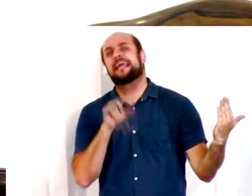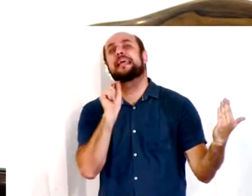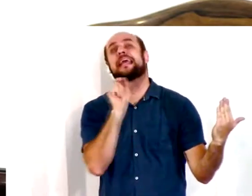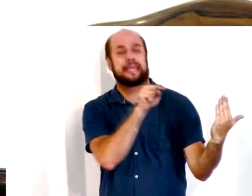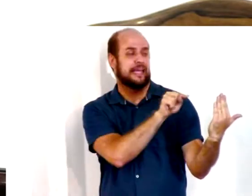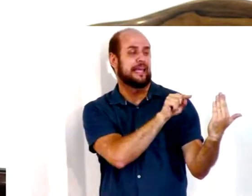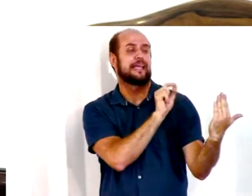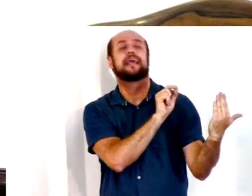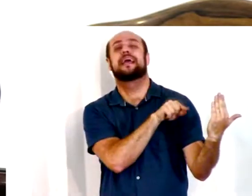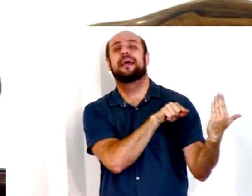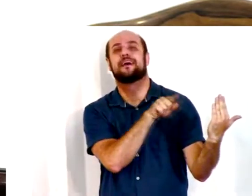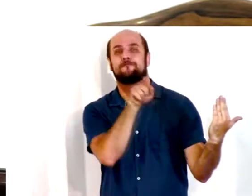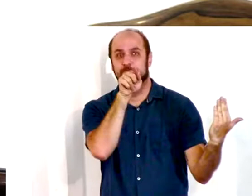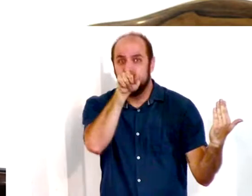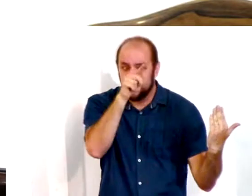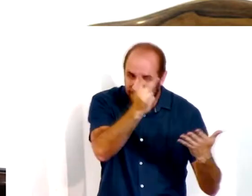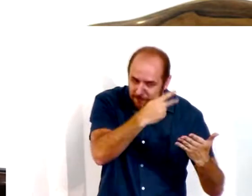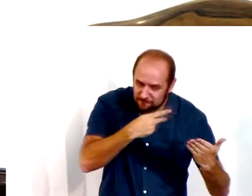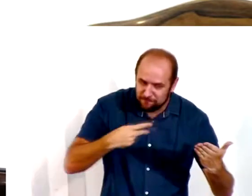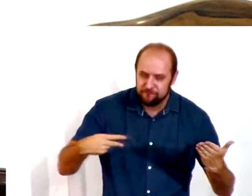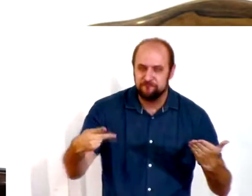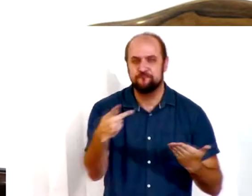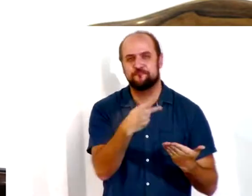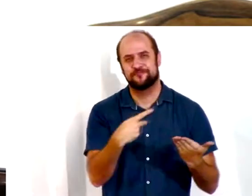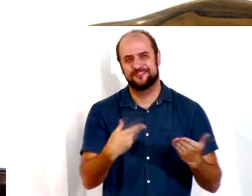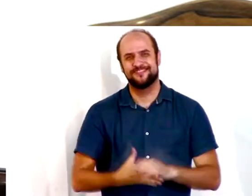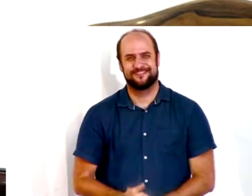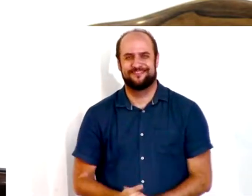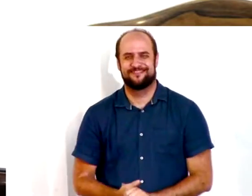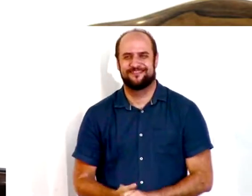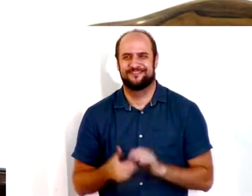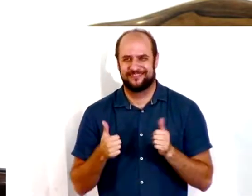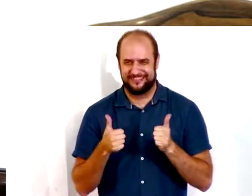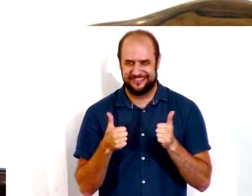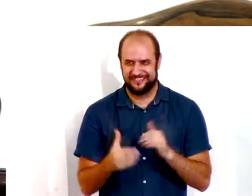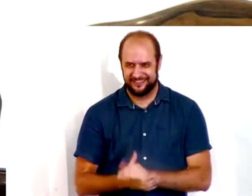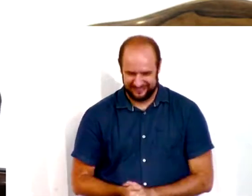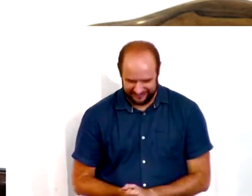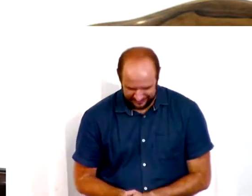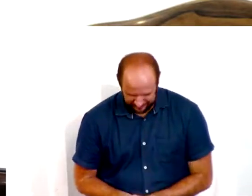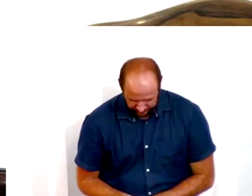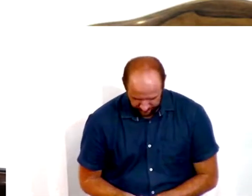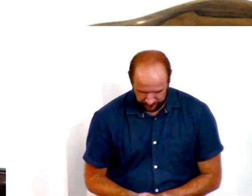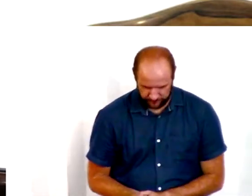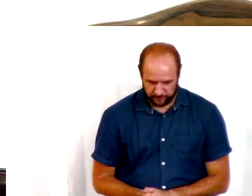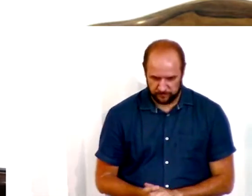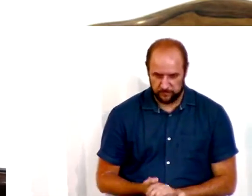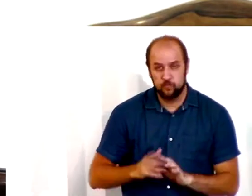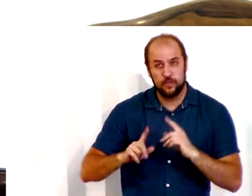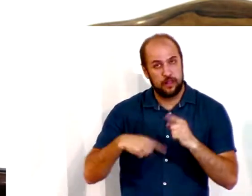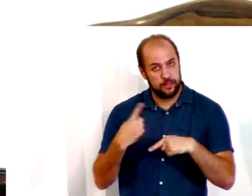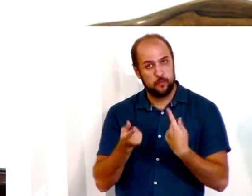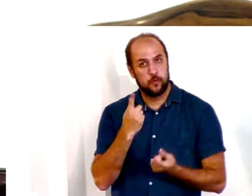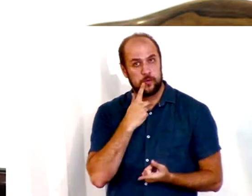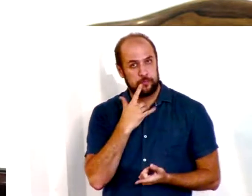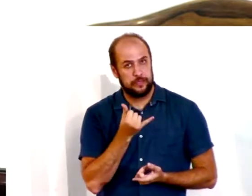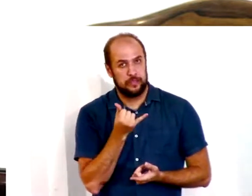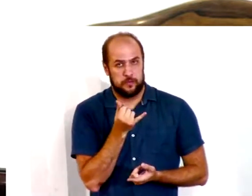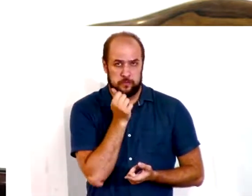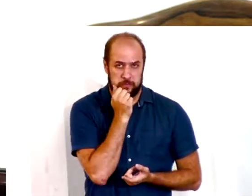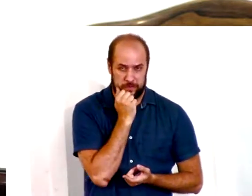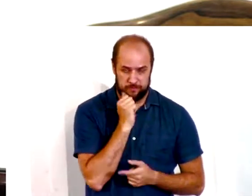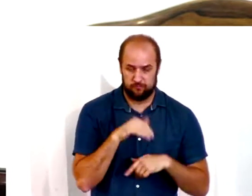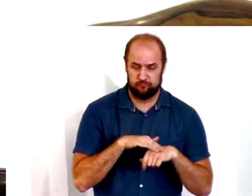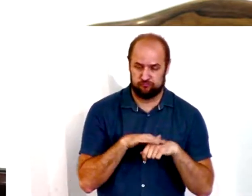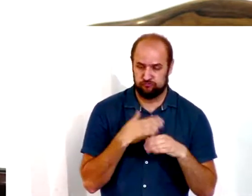vocês estão diante disso? Quero que vocês desenhem a esse respeito. Depois os pais vão